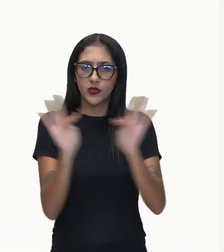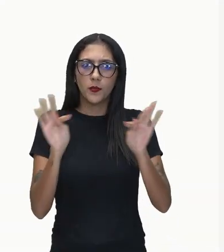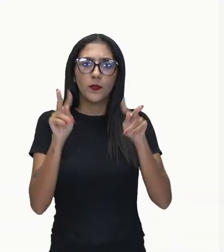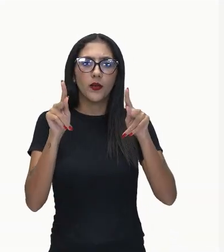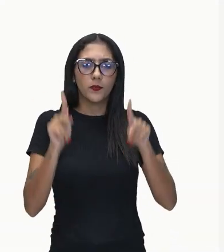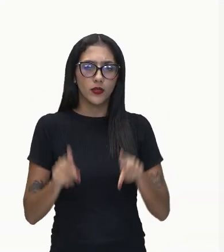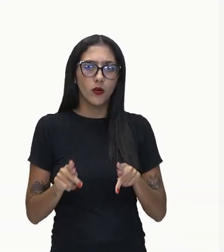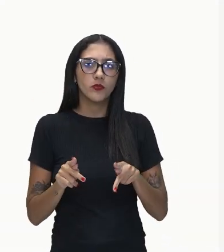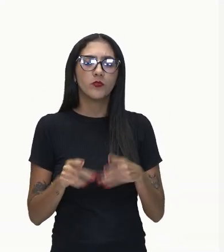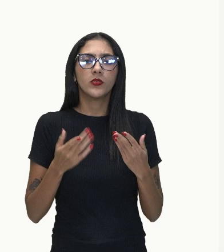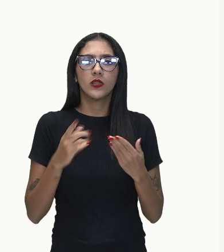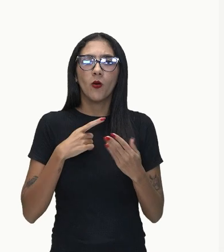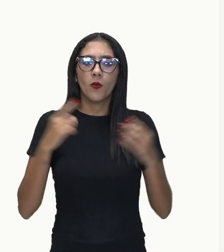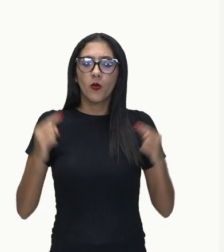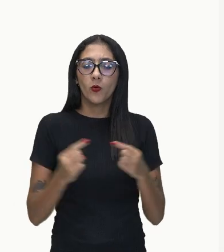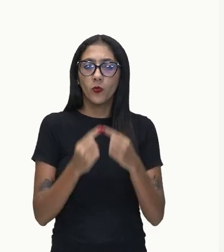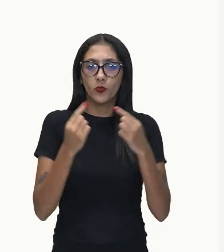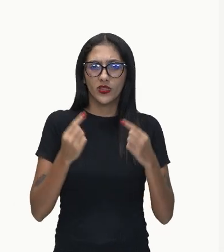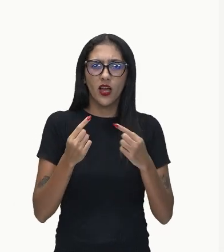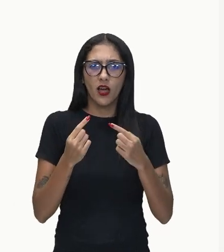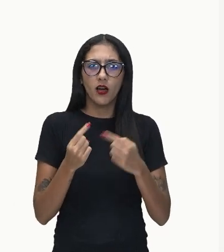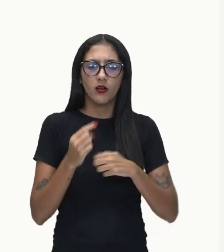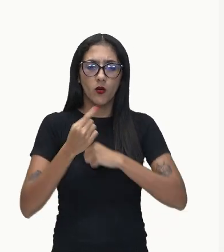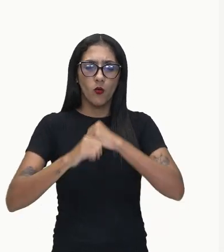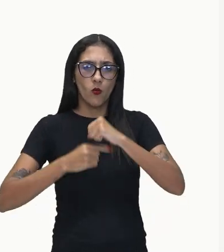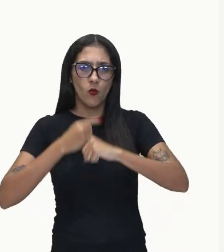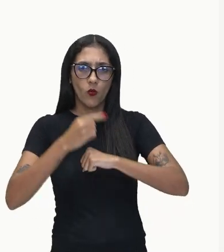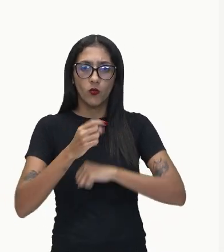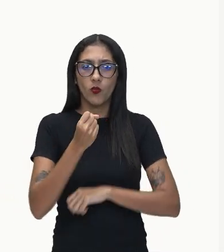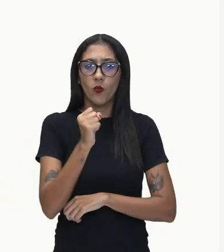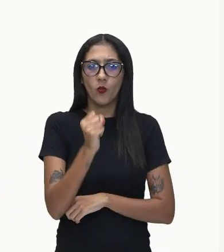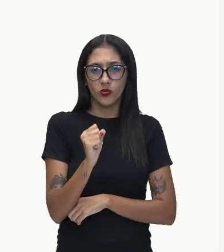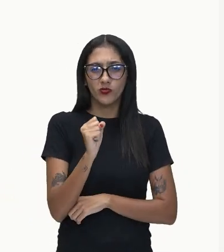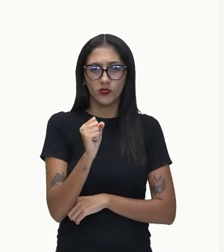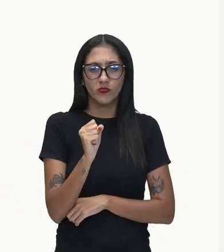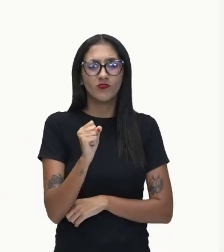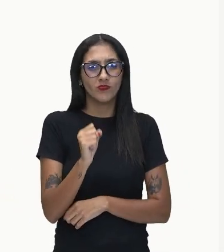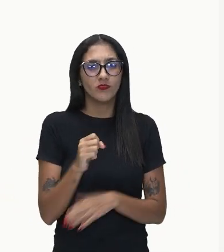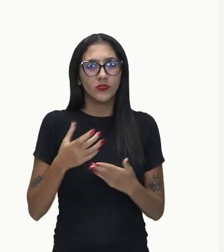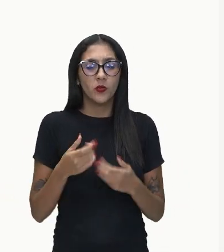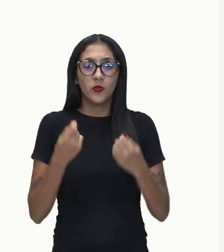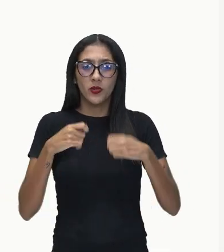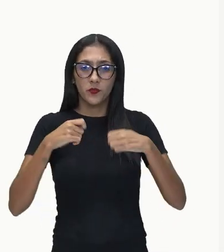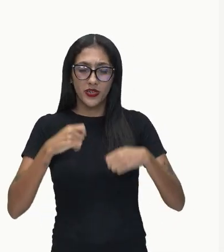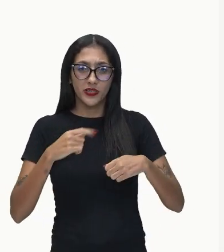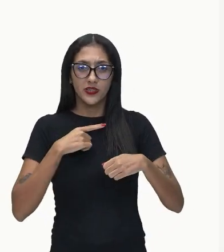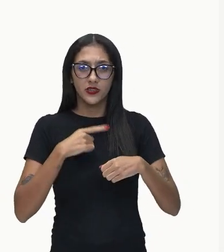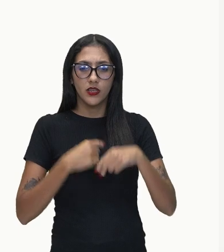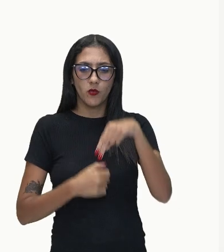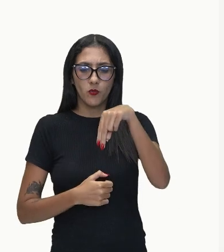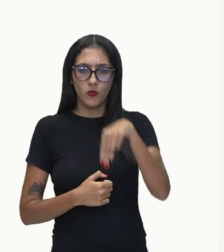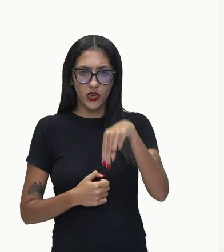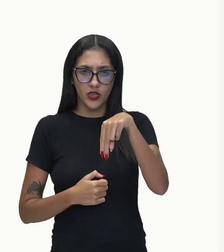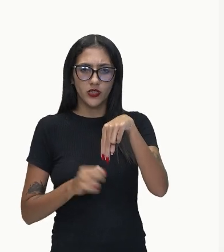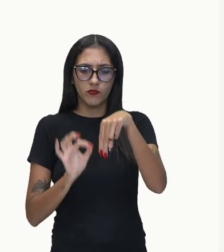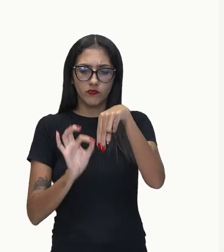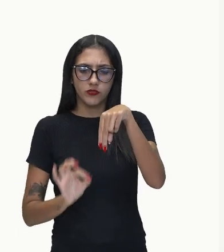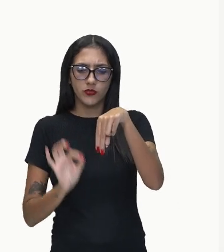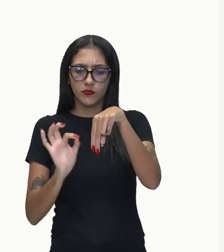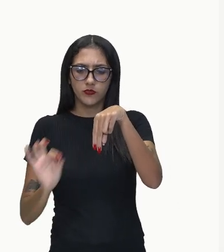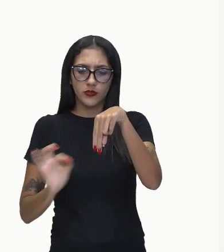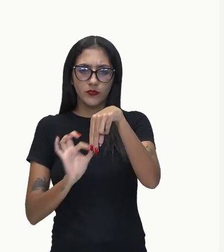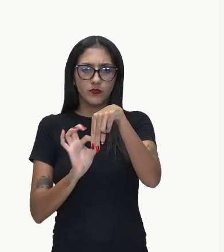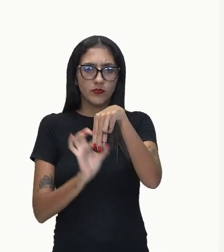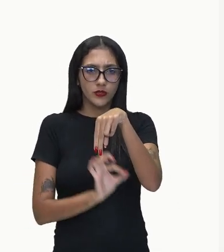regra do octeto, ele precisa fazer mais 3 ligações para se estabilizar. Então, essa daqui é uma fórmula genérica, em que isso